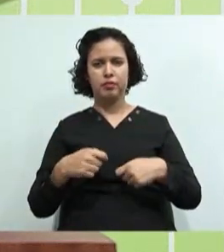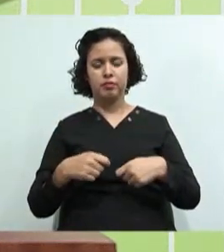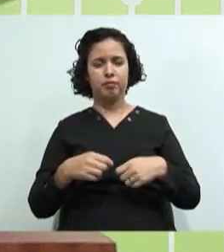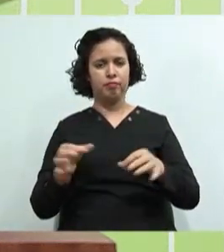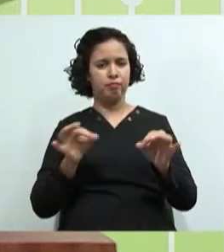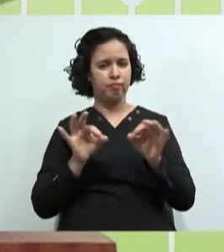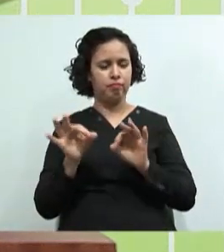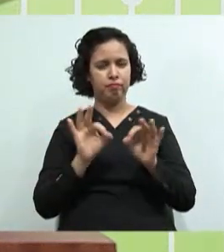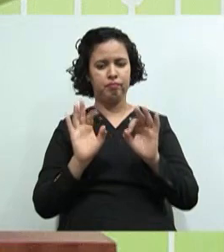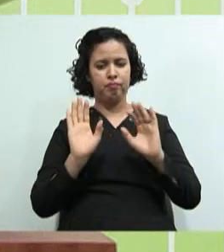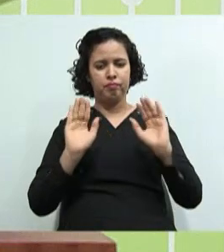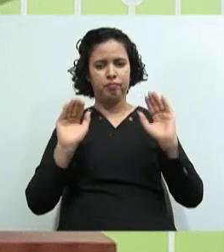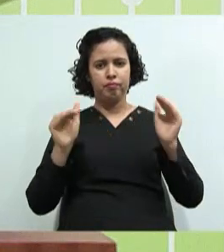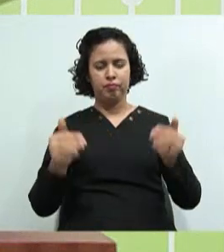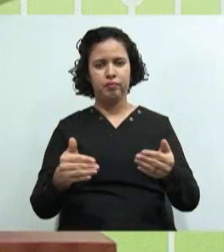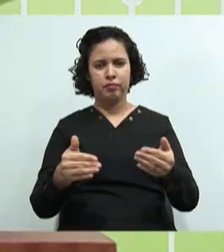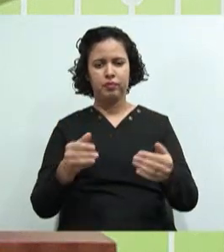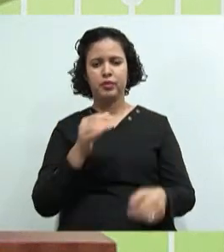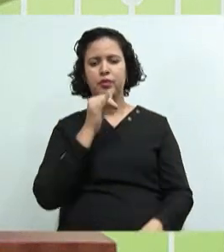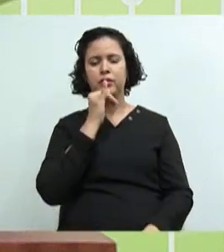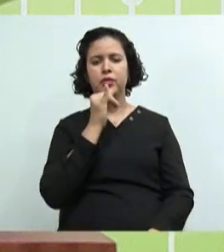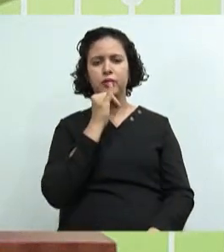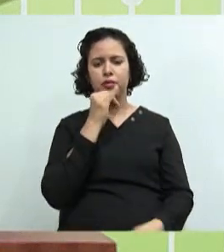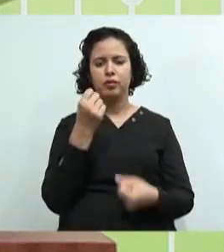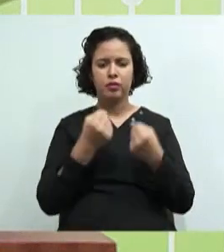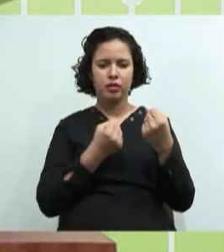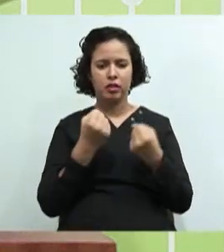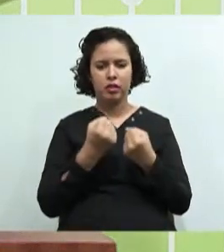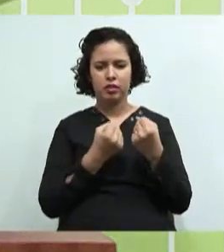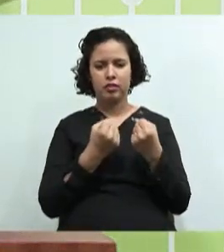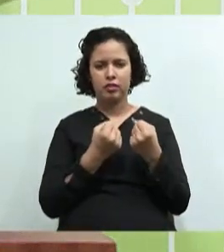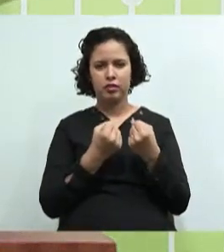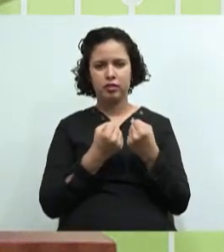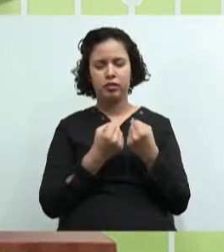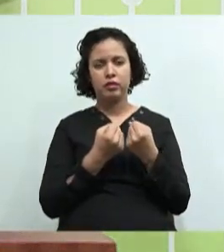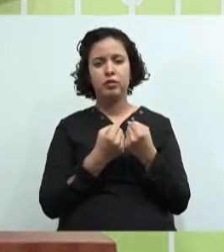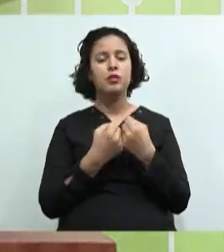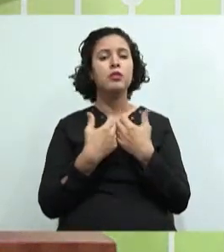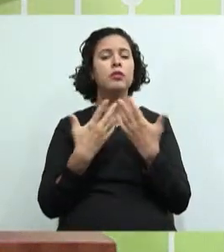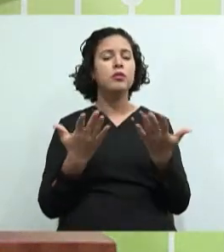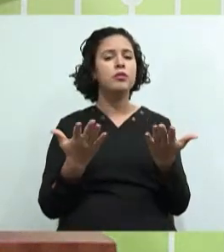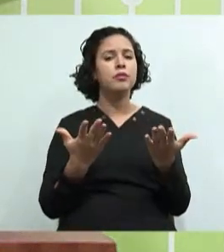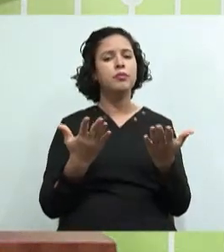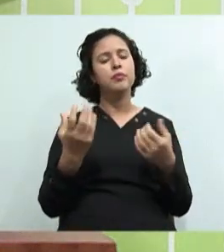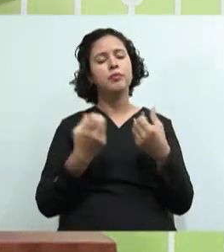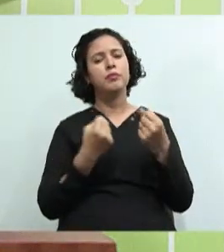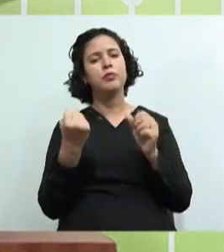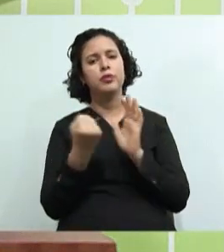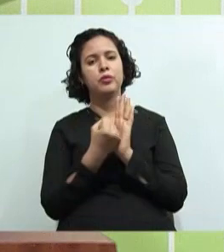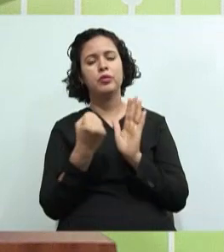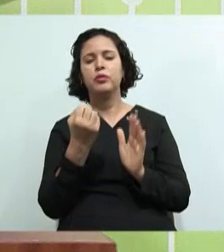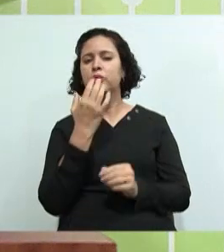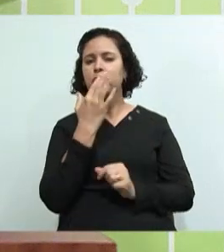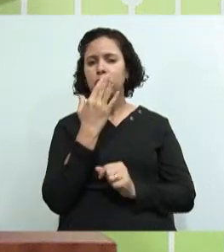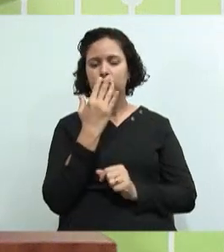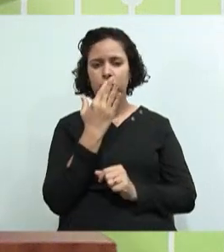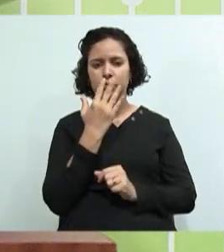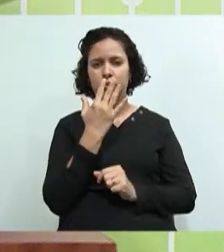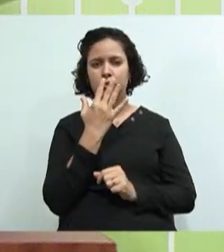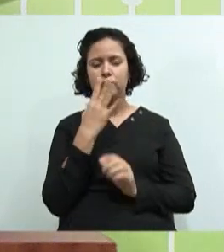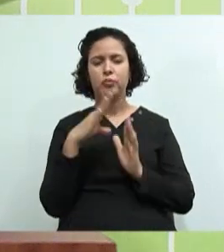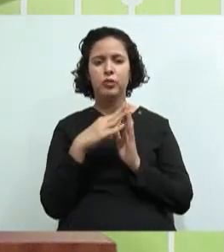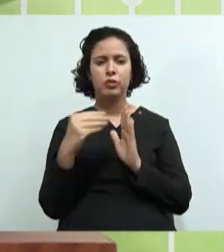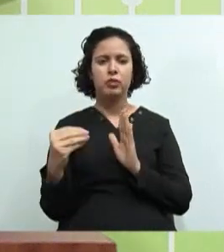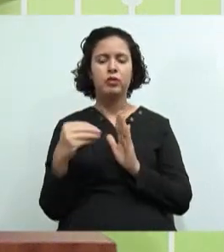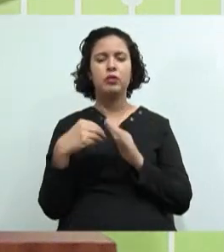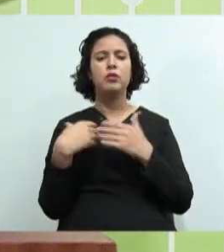bem especificadas. E aí eu até dei exemplo de um carro. Eu quero comprar um carro. Que carro? Qual marca? Qual cor? Tá? Qual